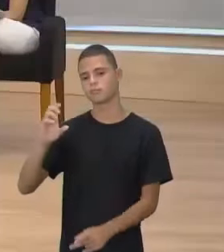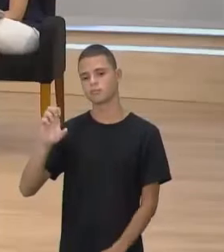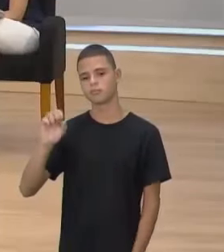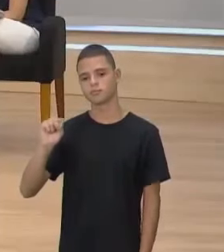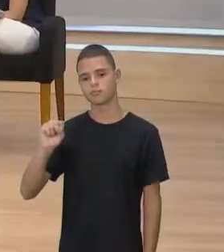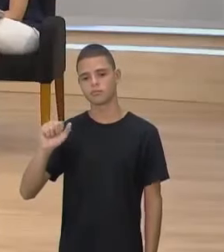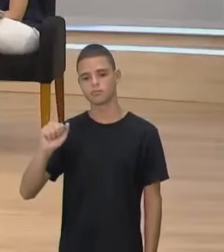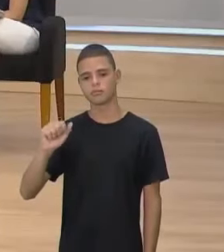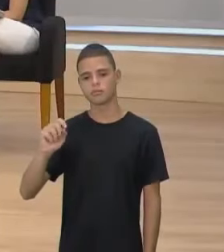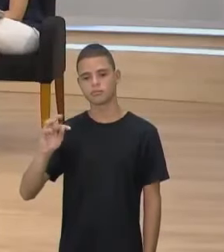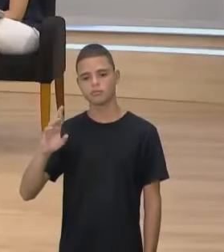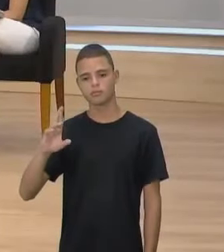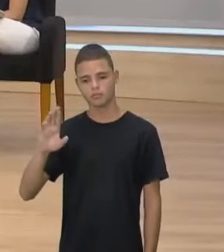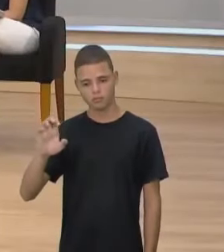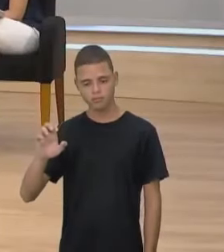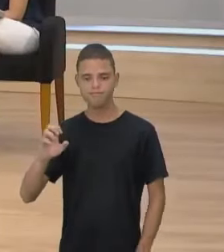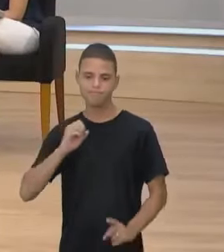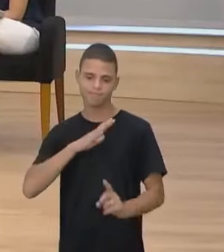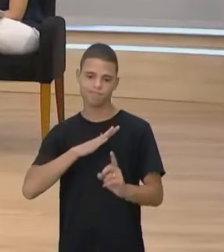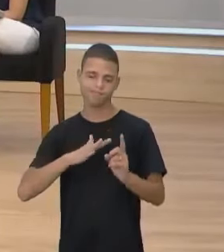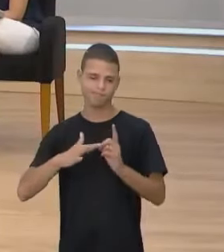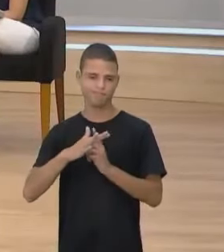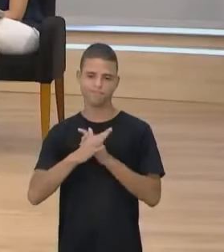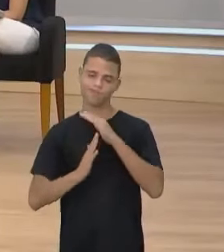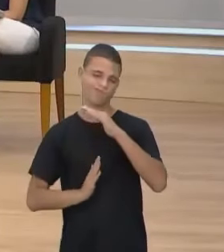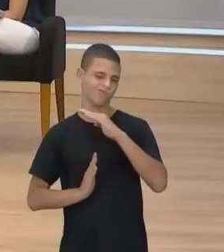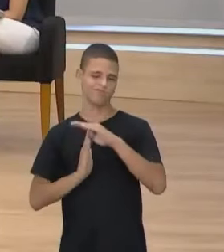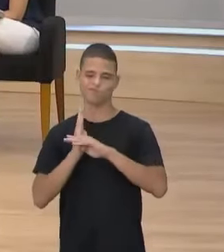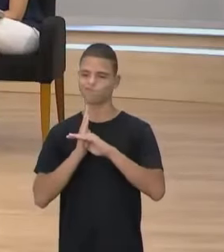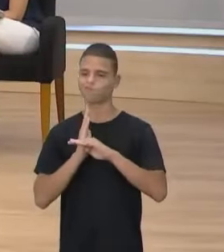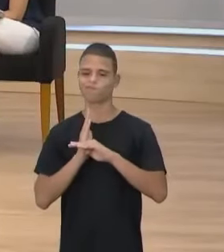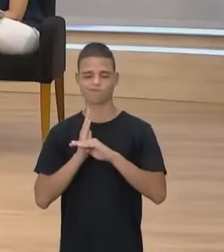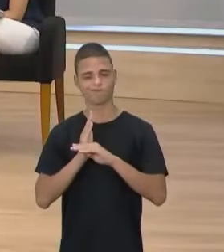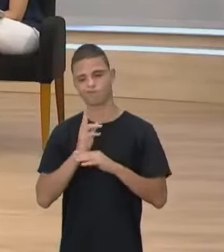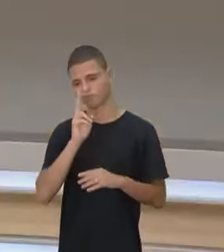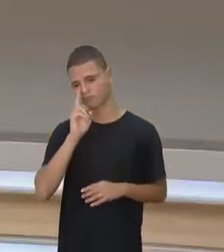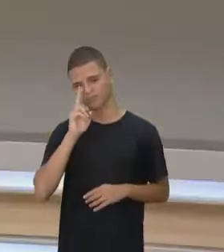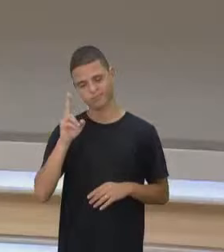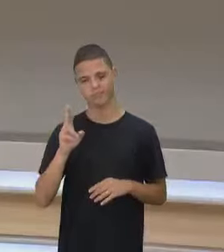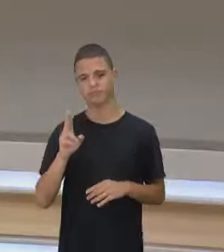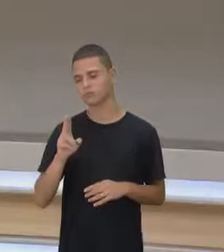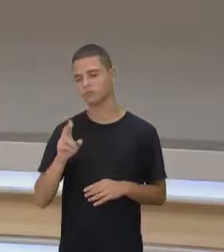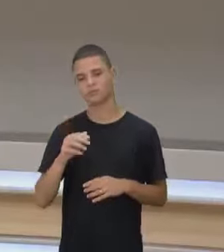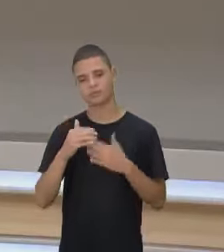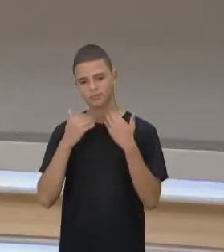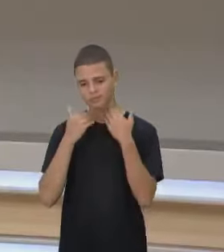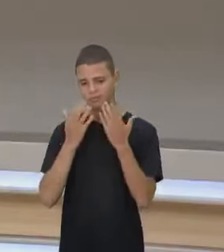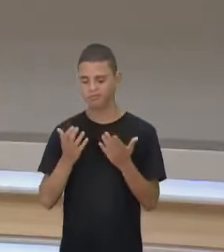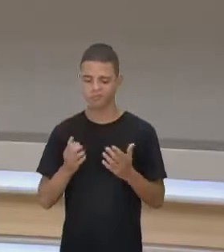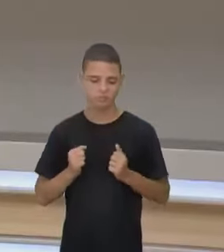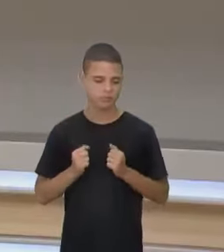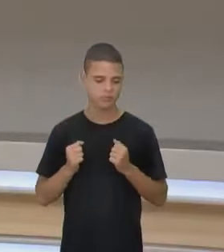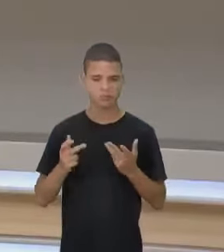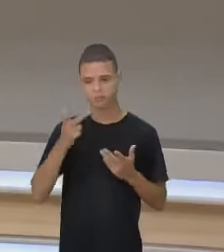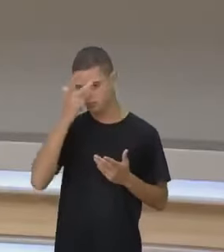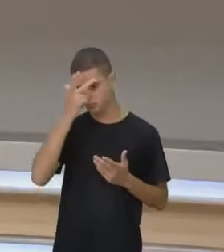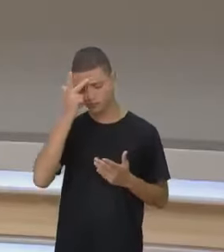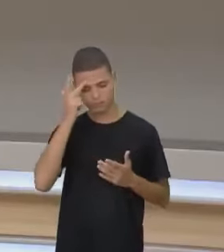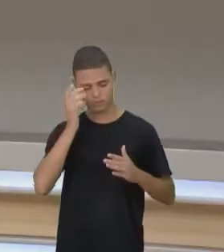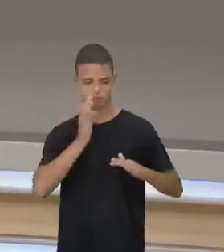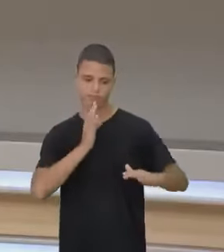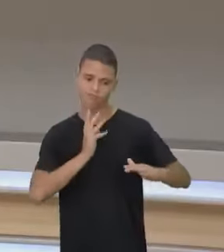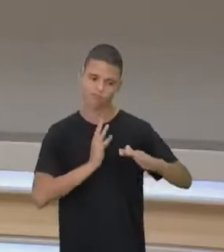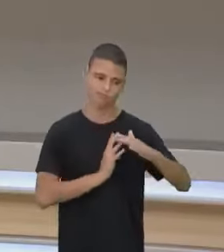desastre social. Realmente extrapola toda a capacidade de reação e as pessoas precisam se